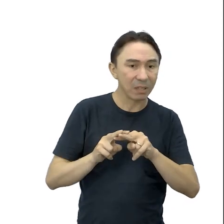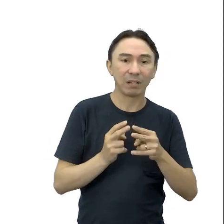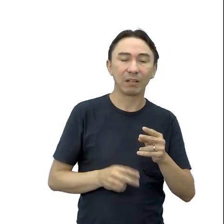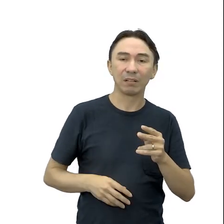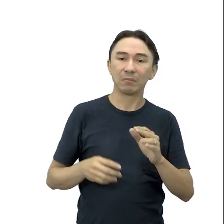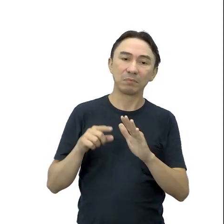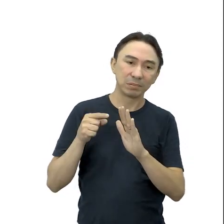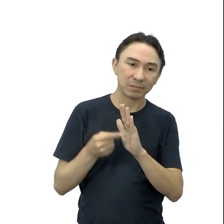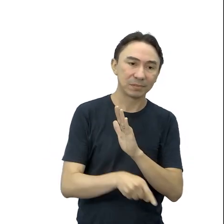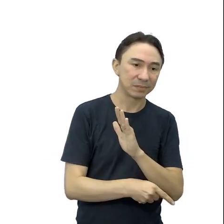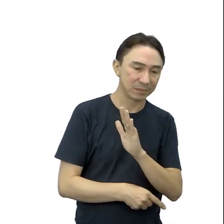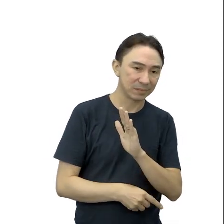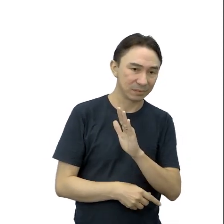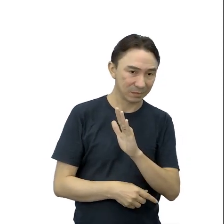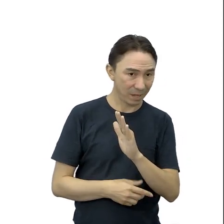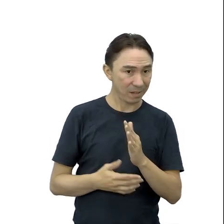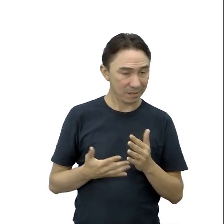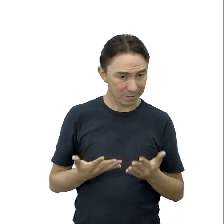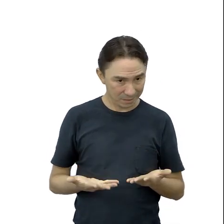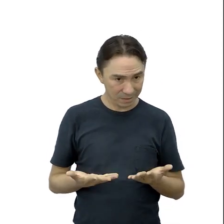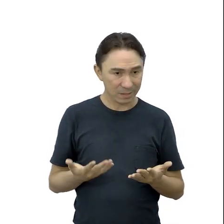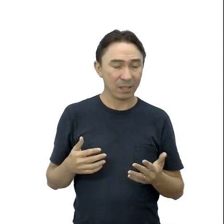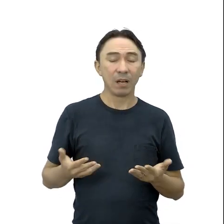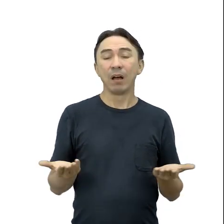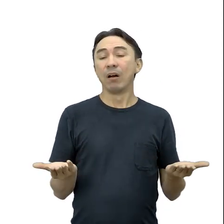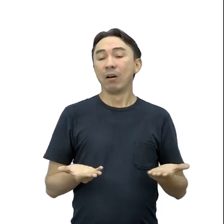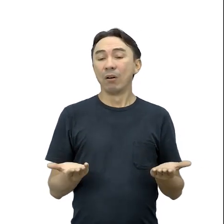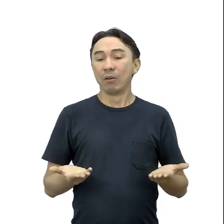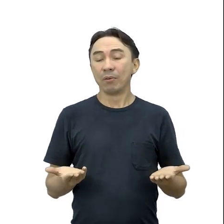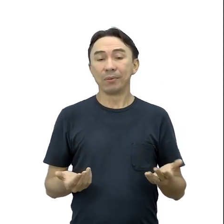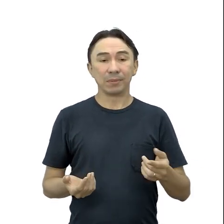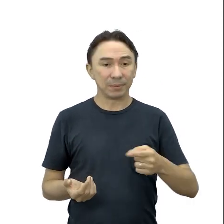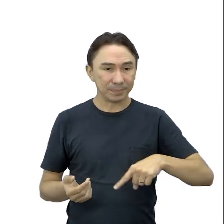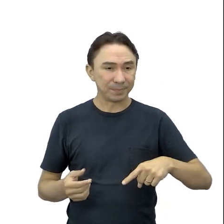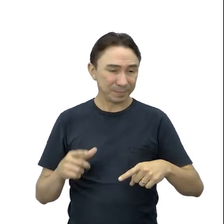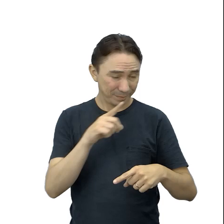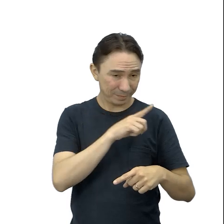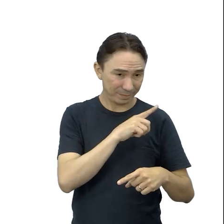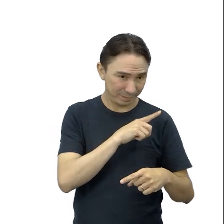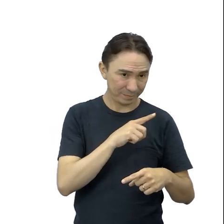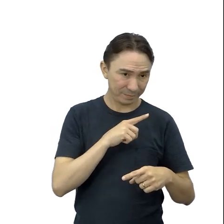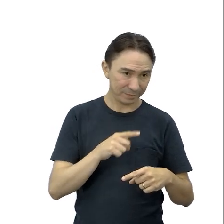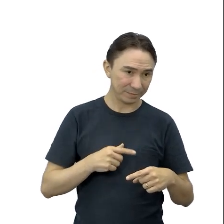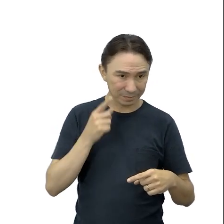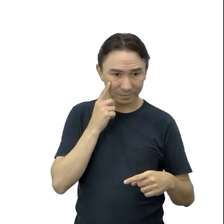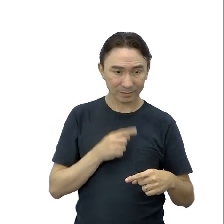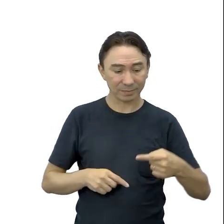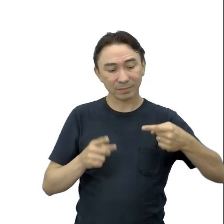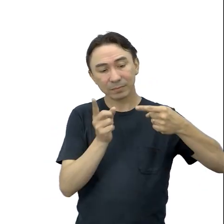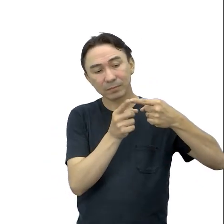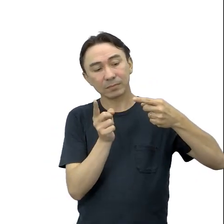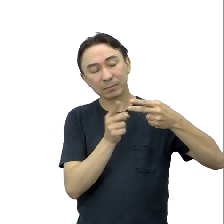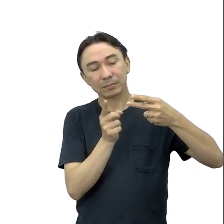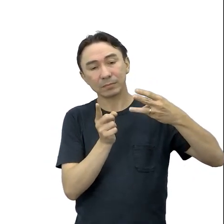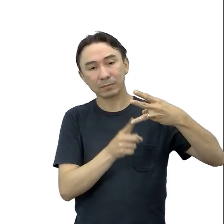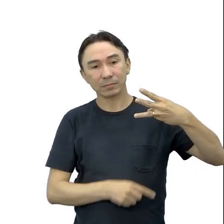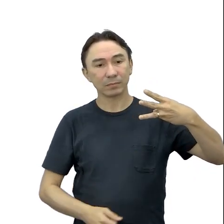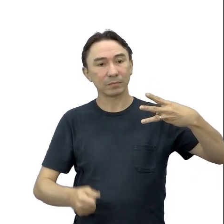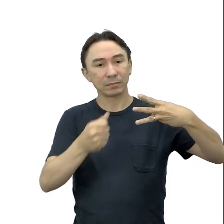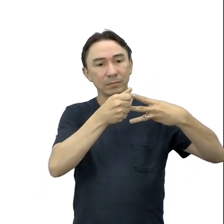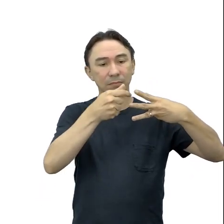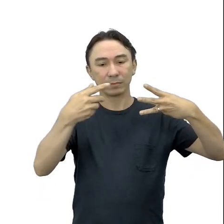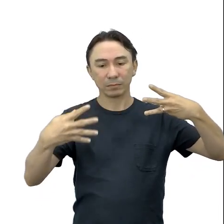é preventiva, né? Nós trouxemos aqui essa definição, né, esse panorama, de acordo com